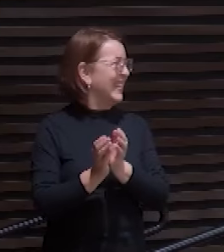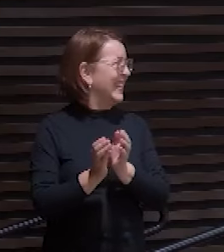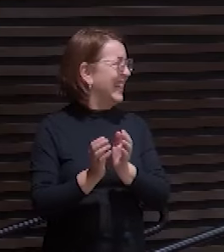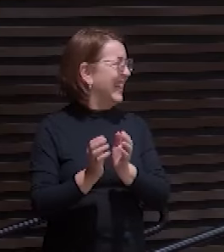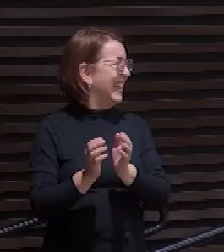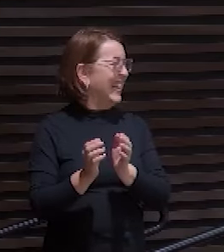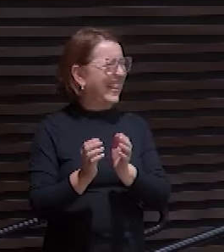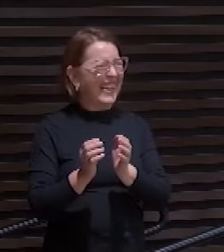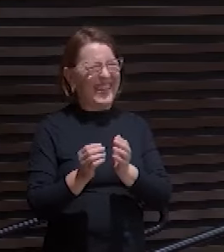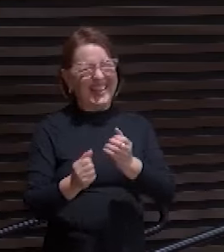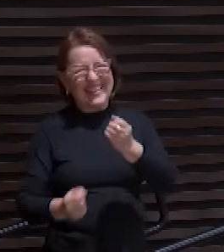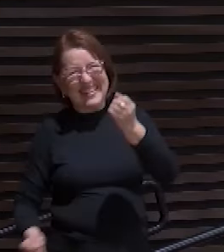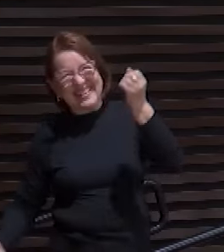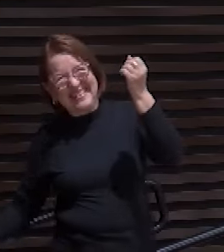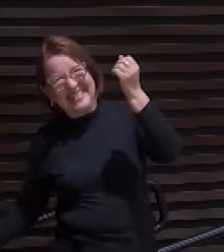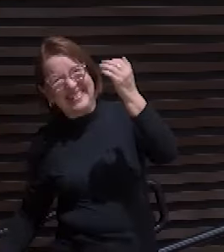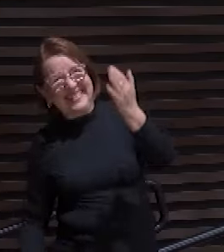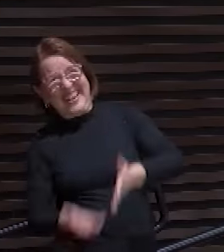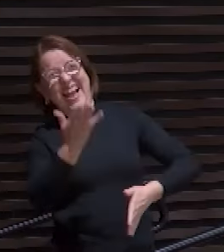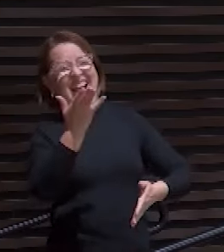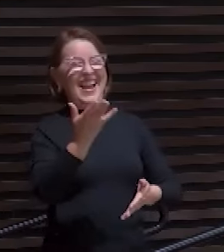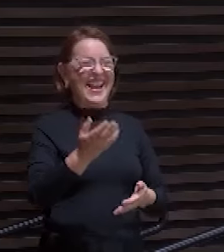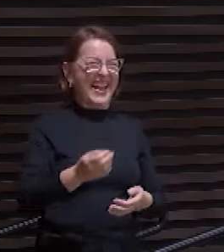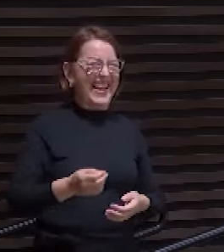na bola e acertar. Ué.